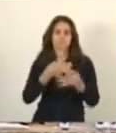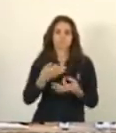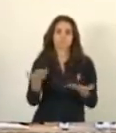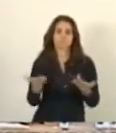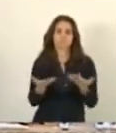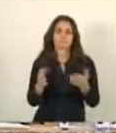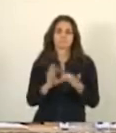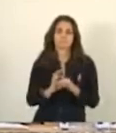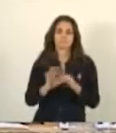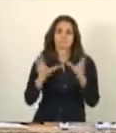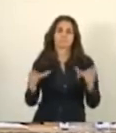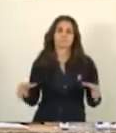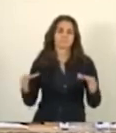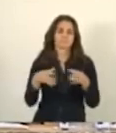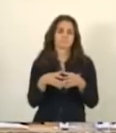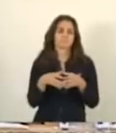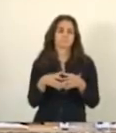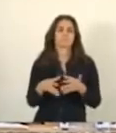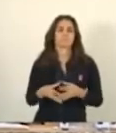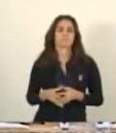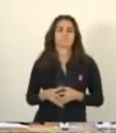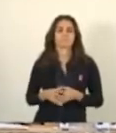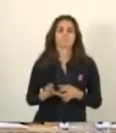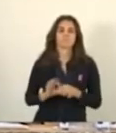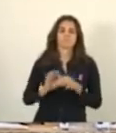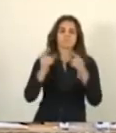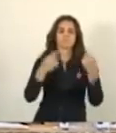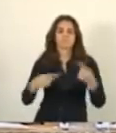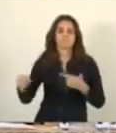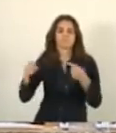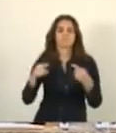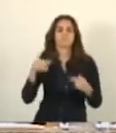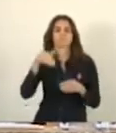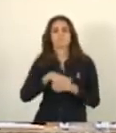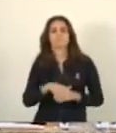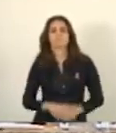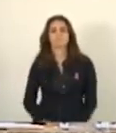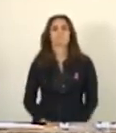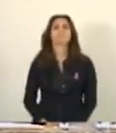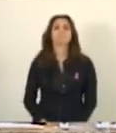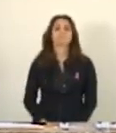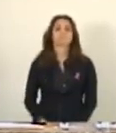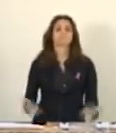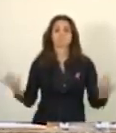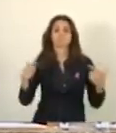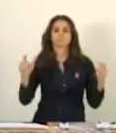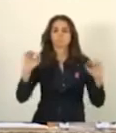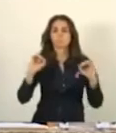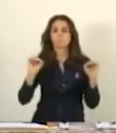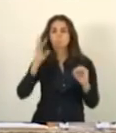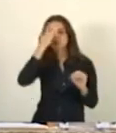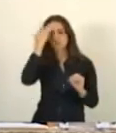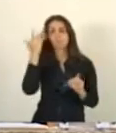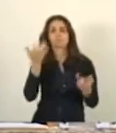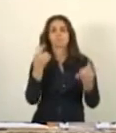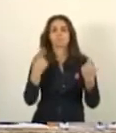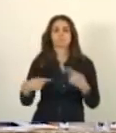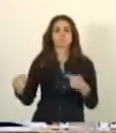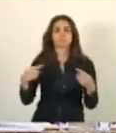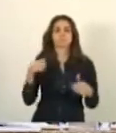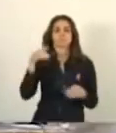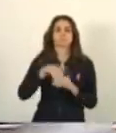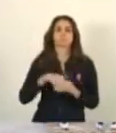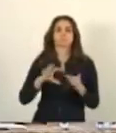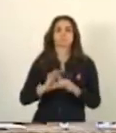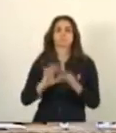momento, colocarei em conjunto a discussão e a votação. Em discussão, não havendo quem queira discutir, em